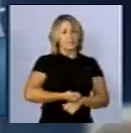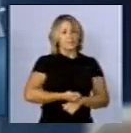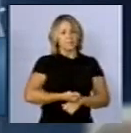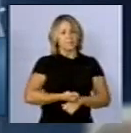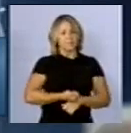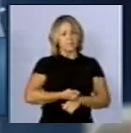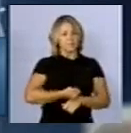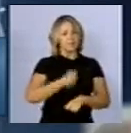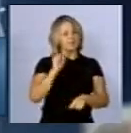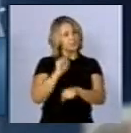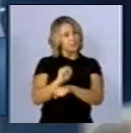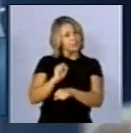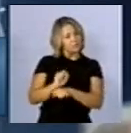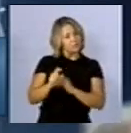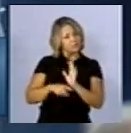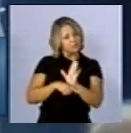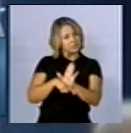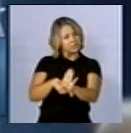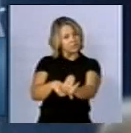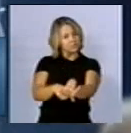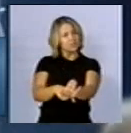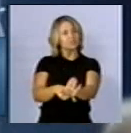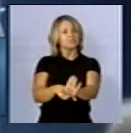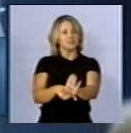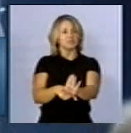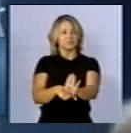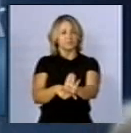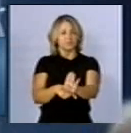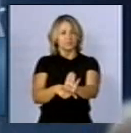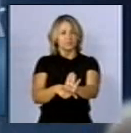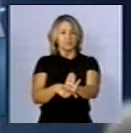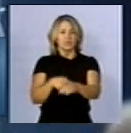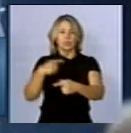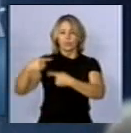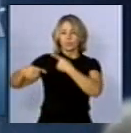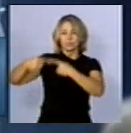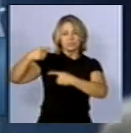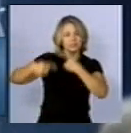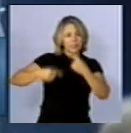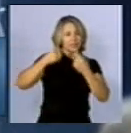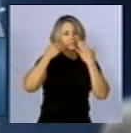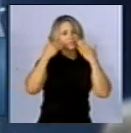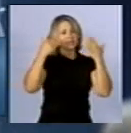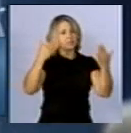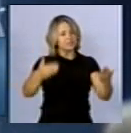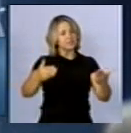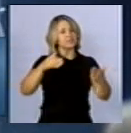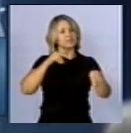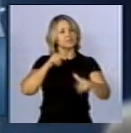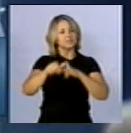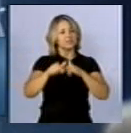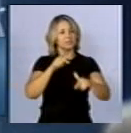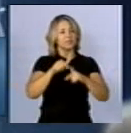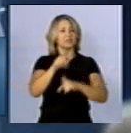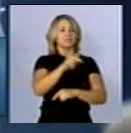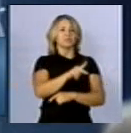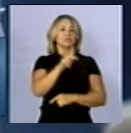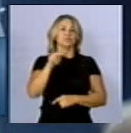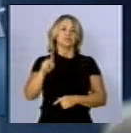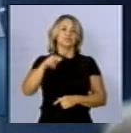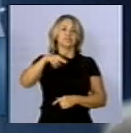espera um ter contribuído tem contribuído com esse debate com a apresentação desse trabalho do Dr